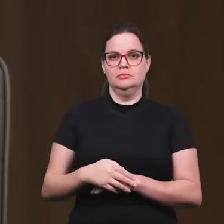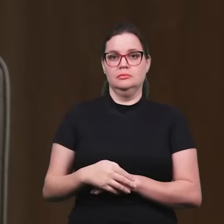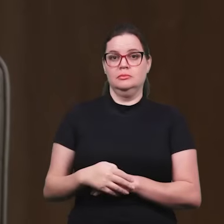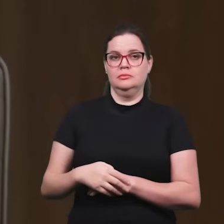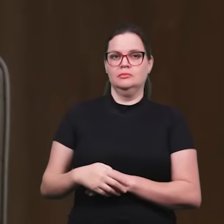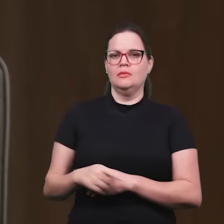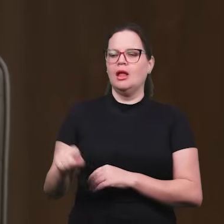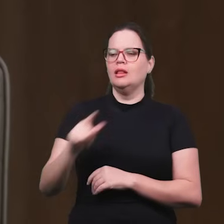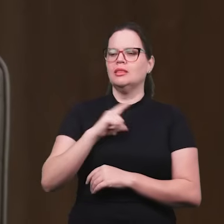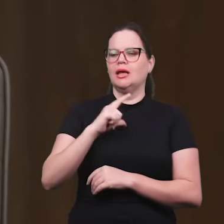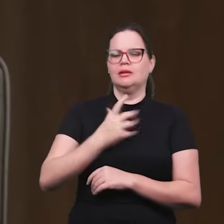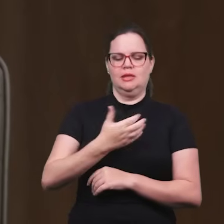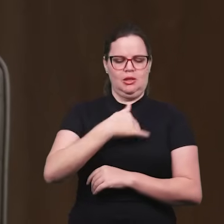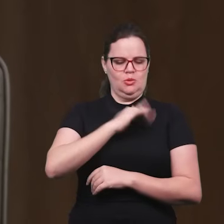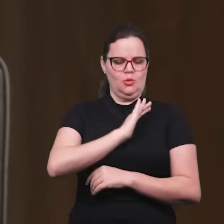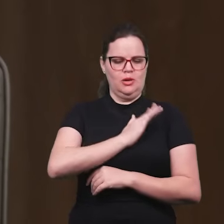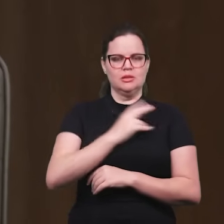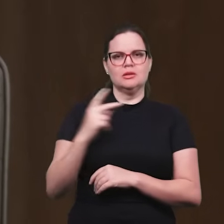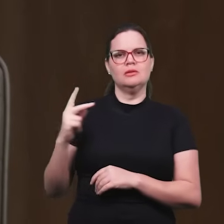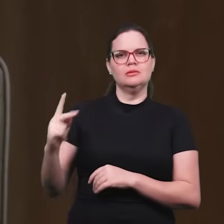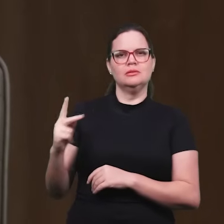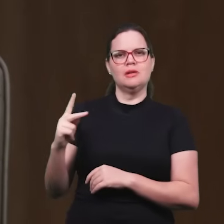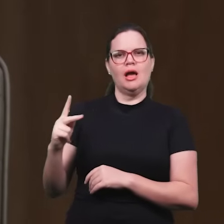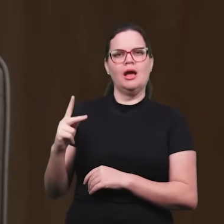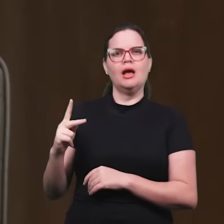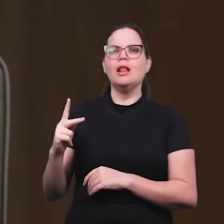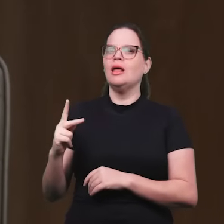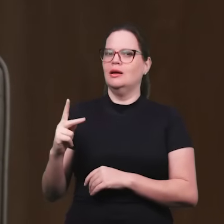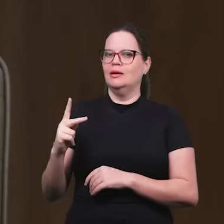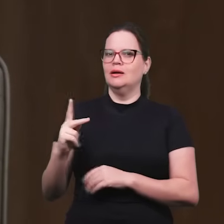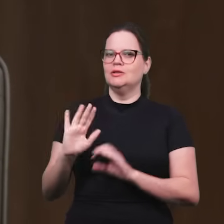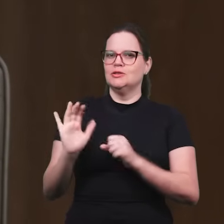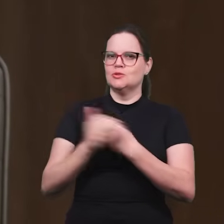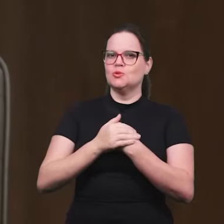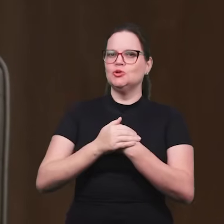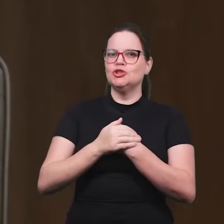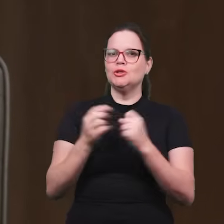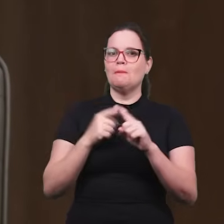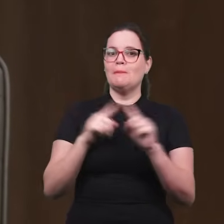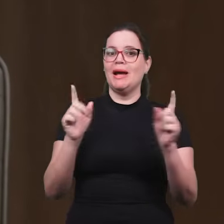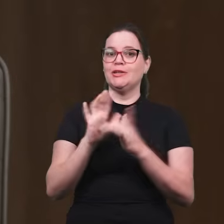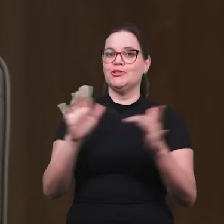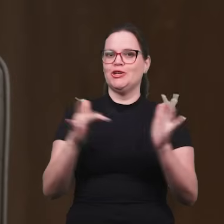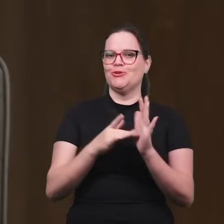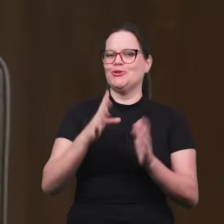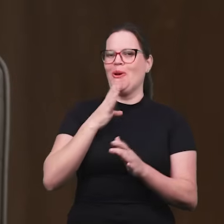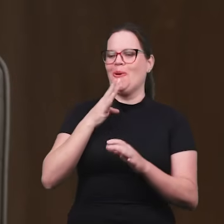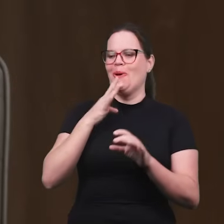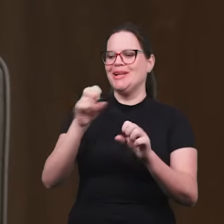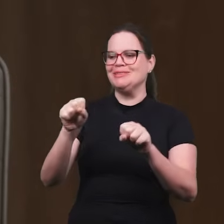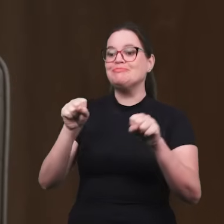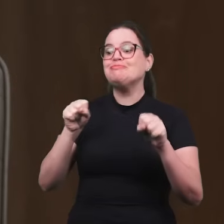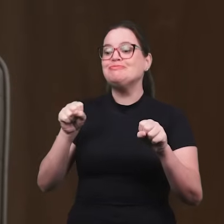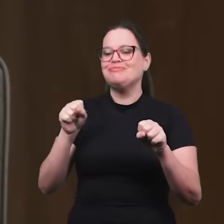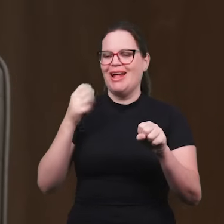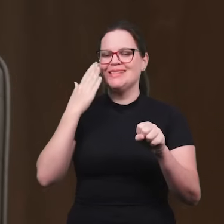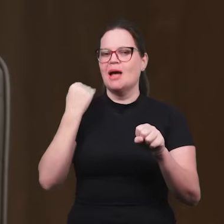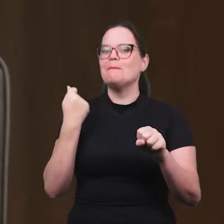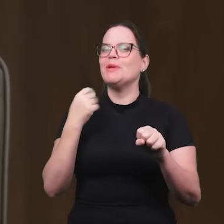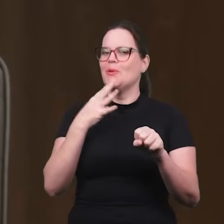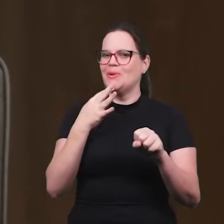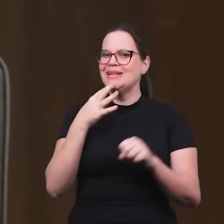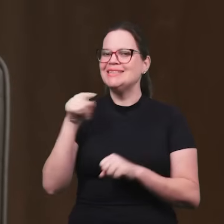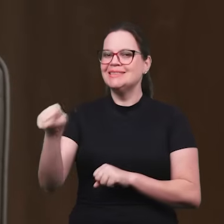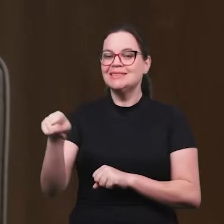tinha algo no seu coração que o Senhor Jesus conhecia profundamente, né? Nós podemos falar que o Senhor Jesus a